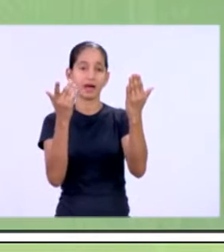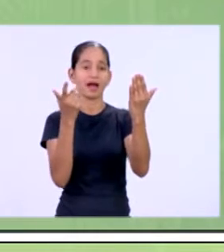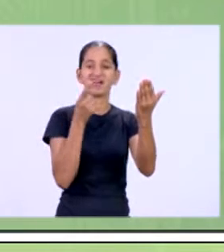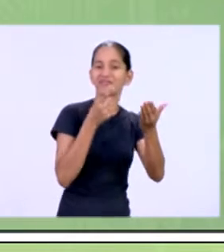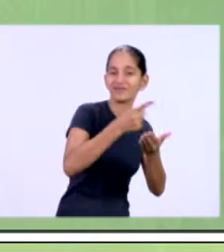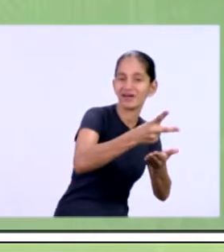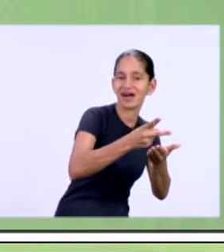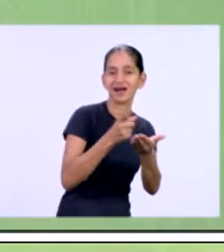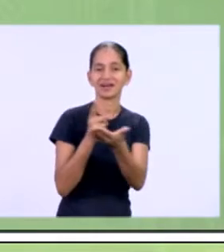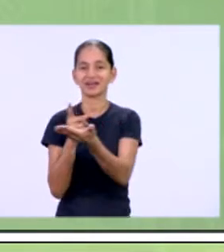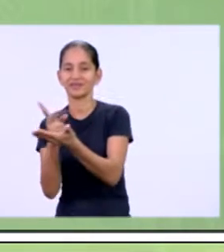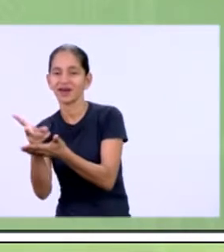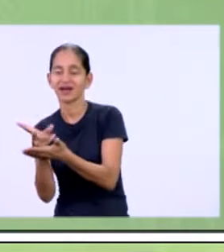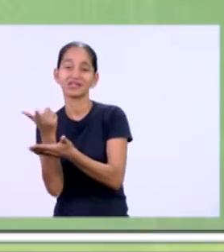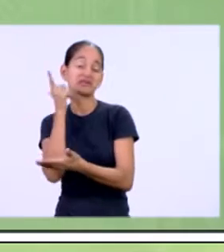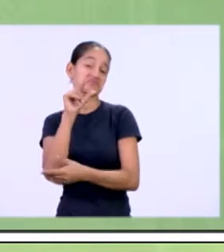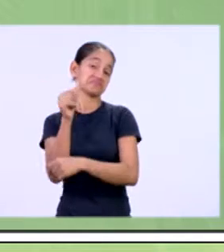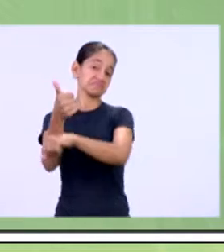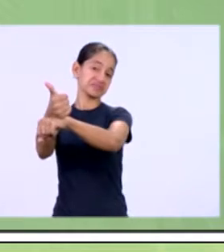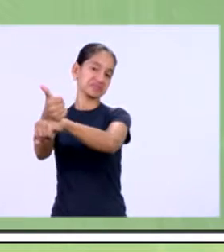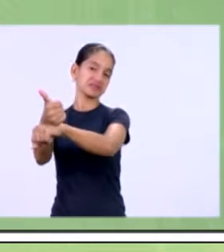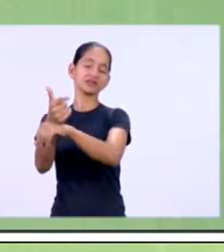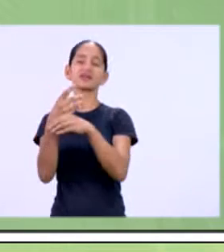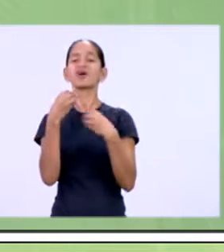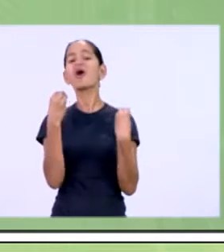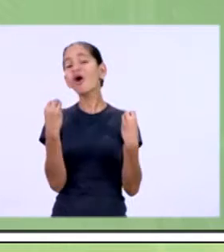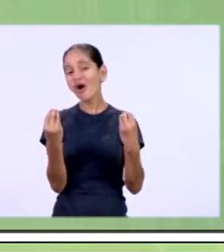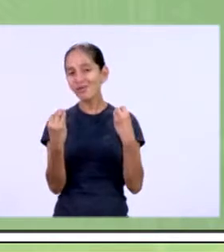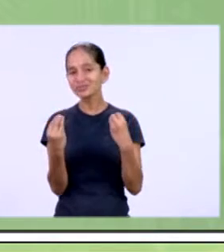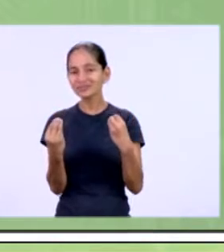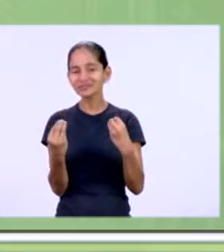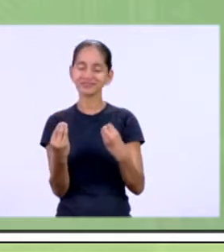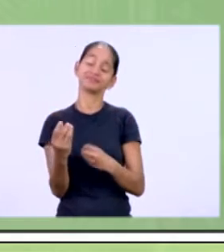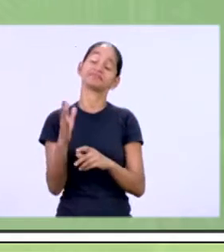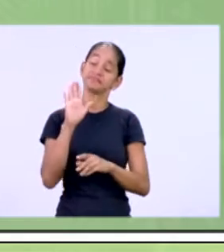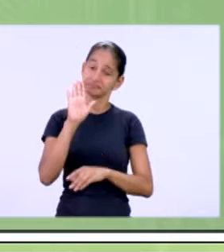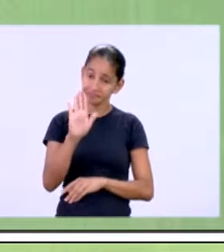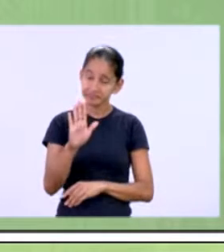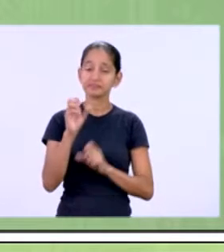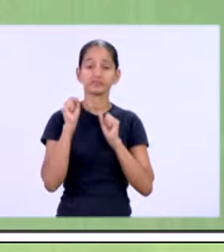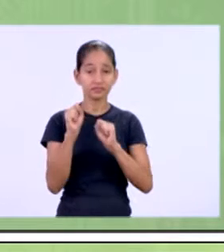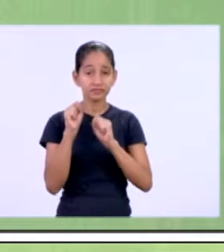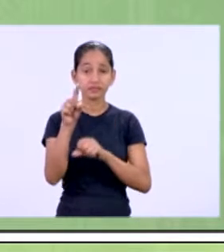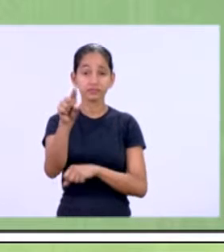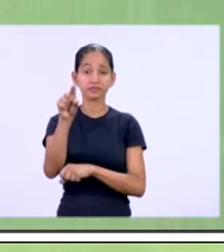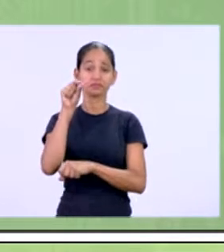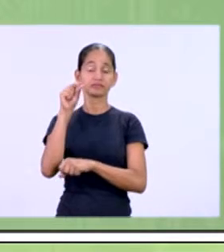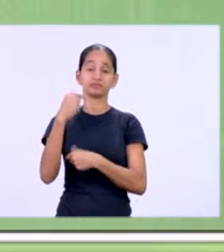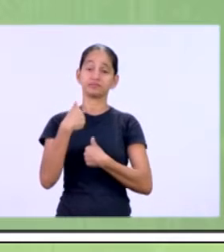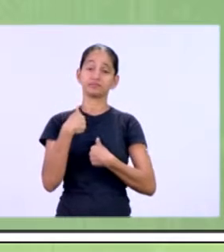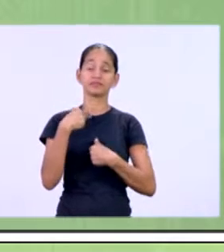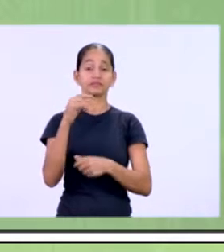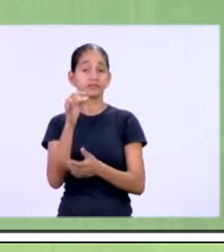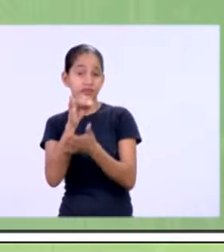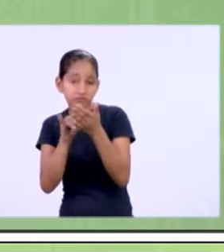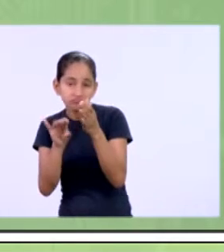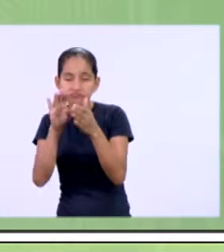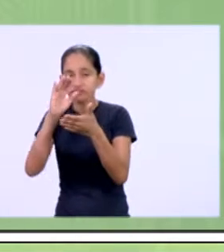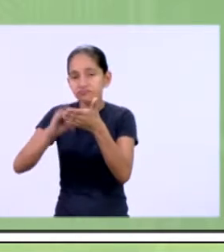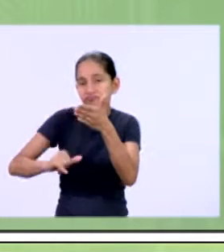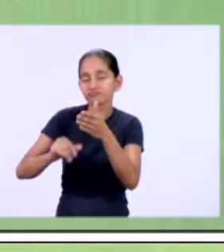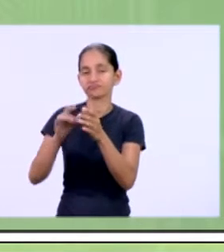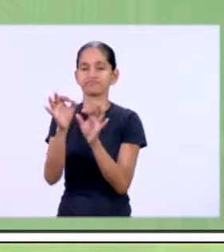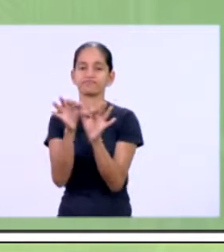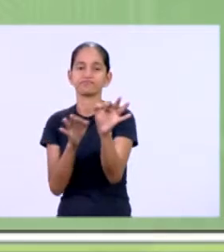escolhe a melhor carga tributária pode estar também escolhendo ser mais competitivo. Quem escolhe a melhor carga, se o teu concorrente tem uma